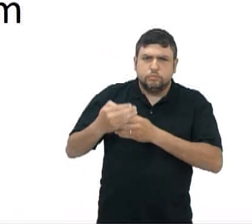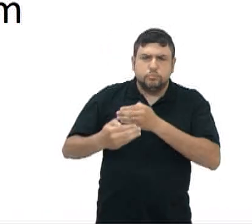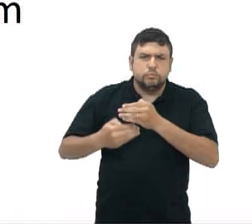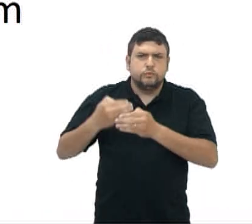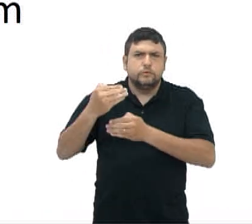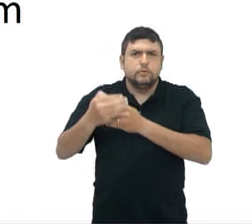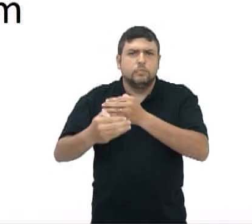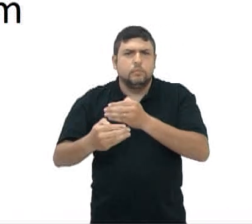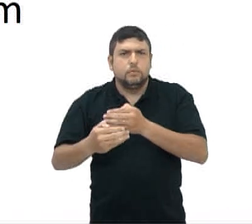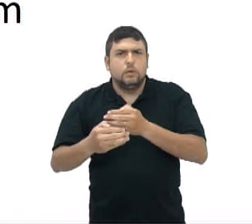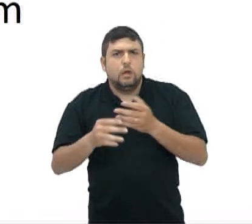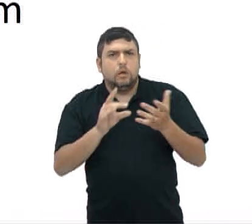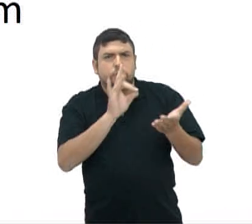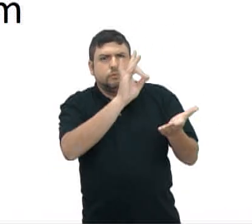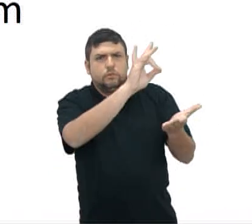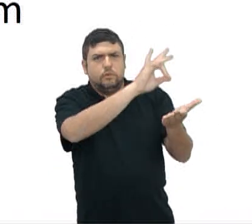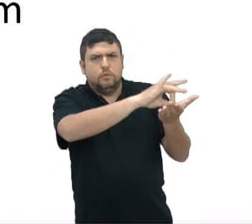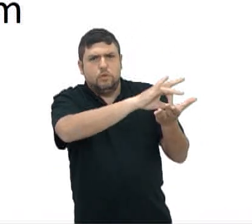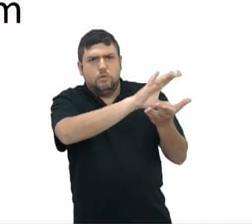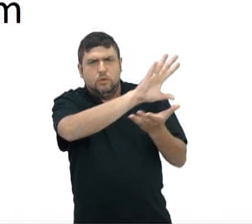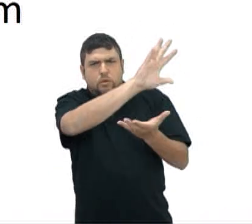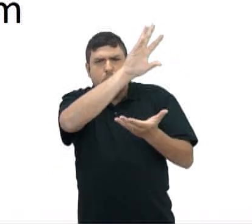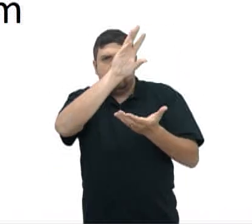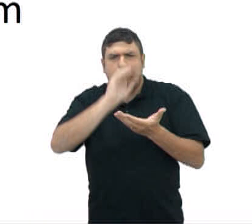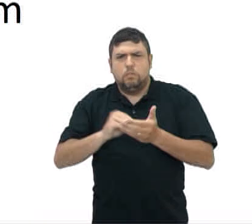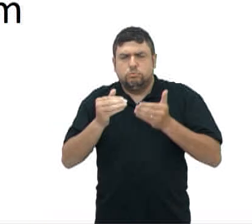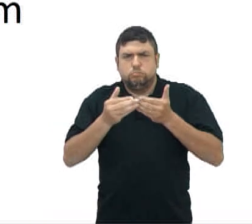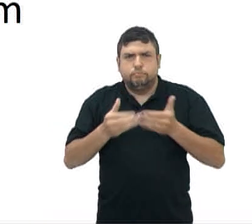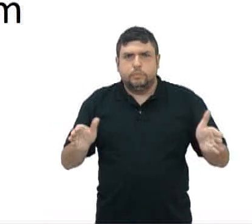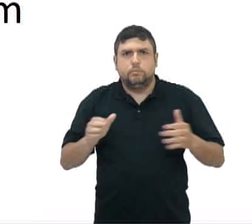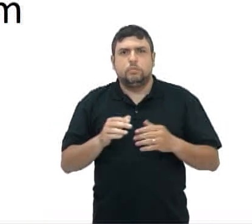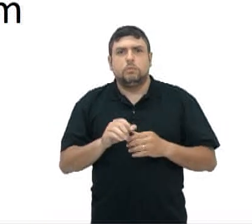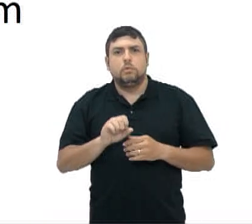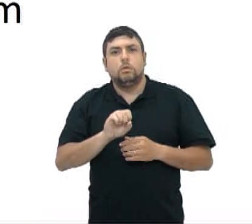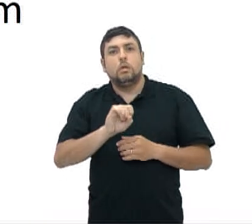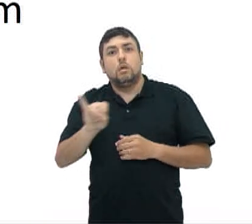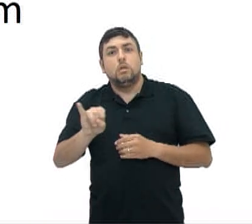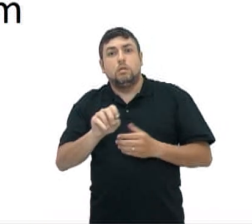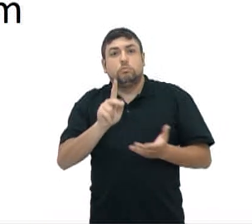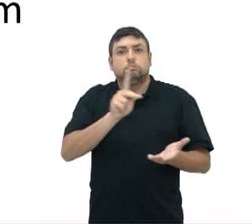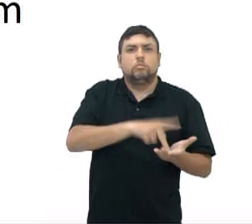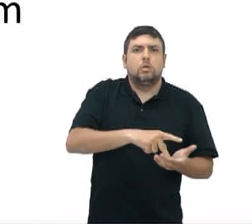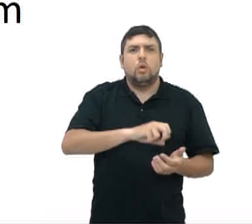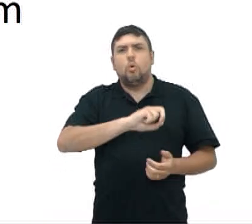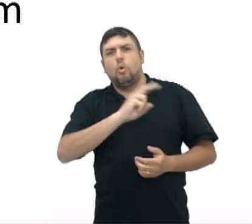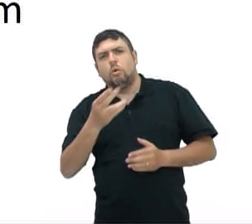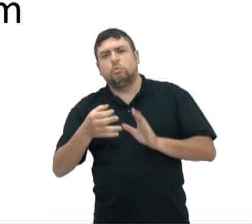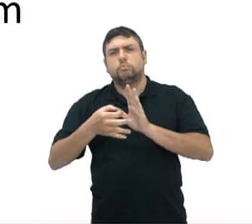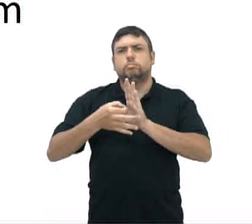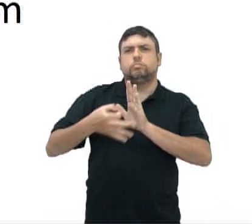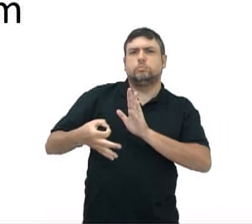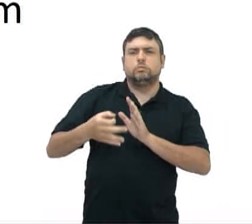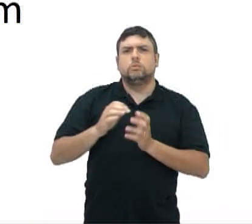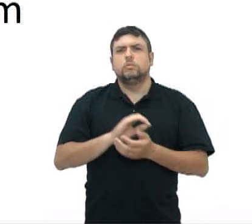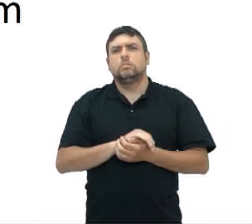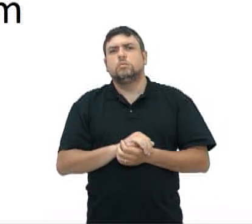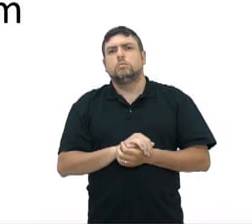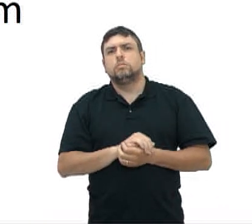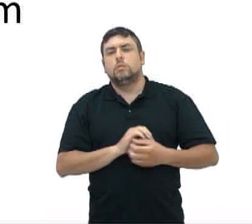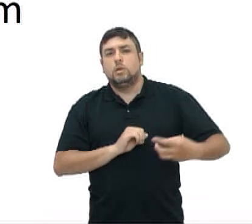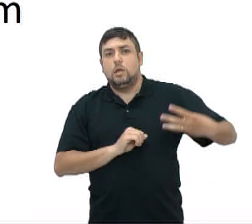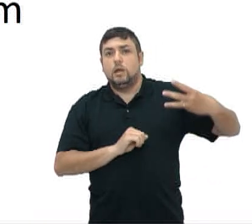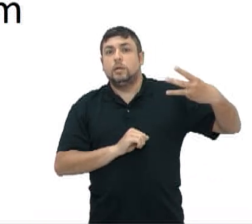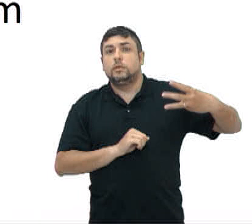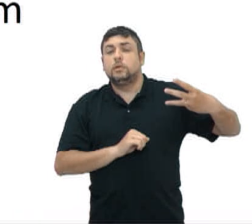a realidade puxou as rupturas, se é um fato ou uma opinião. Na 3, com base em qual argumento